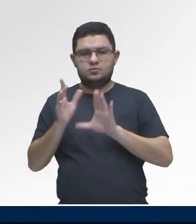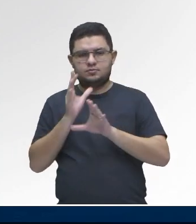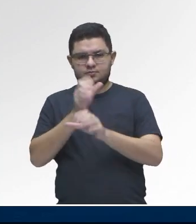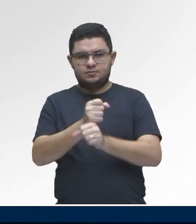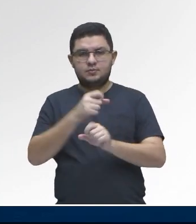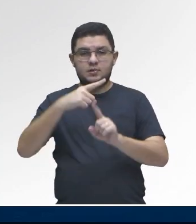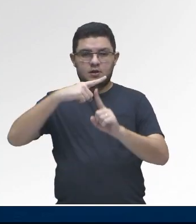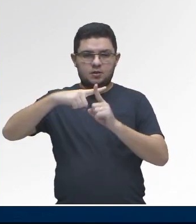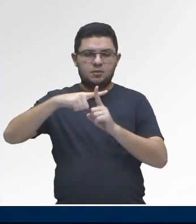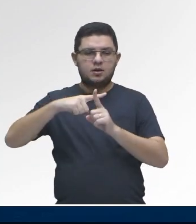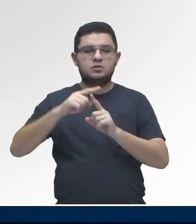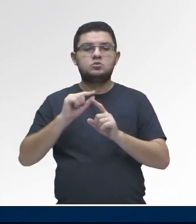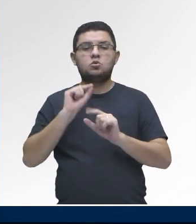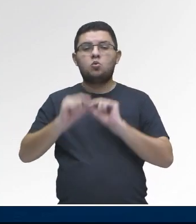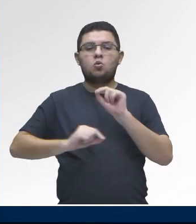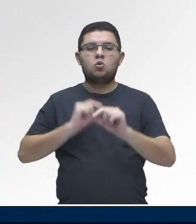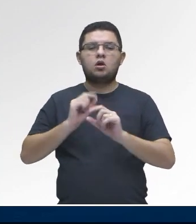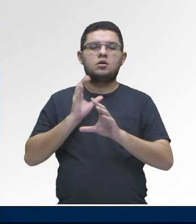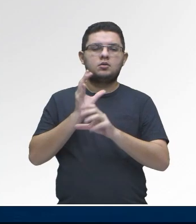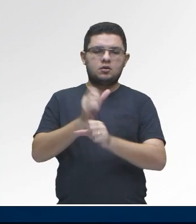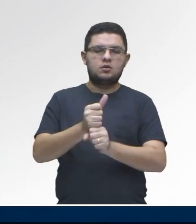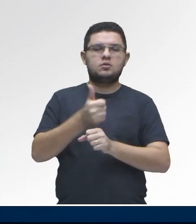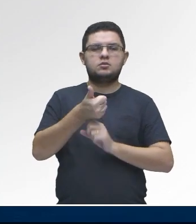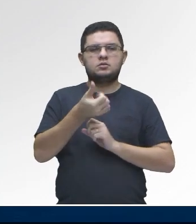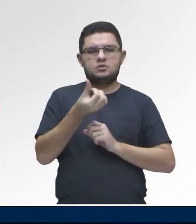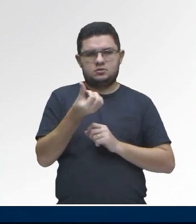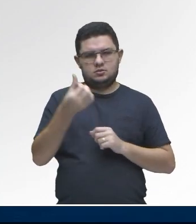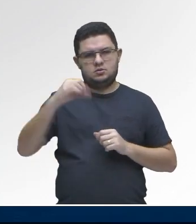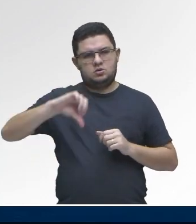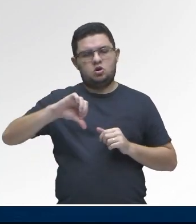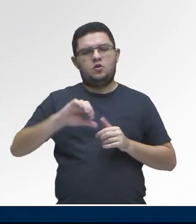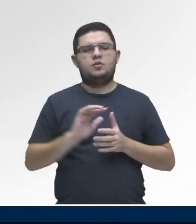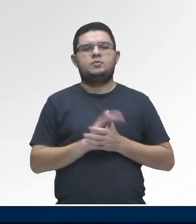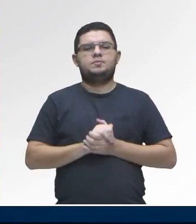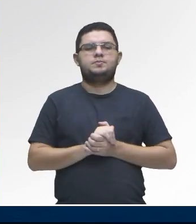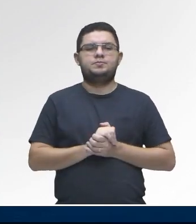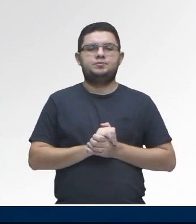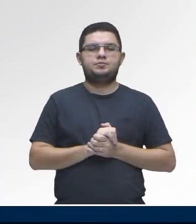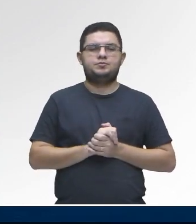Porque, algebricamente, os dois resultados é solução da